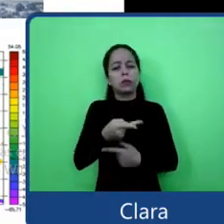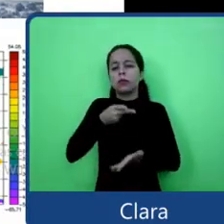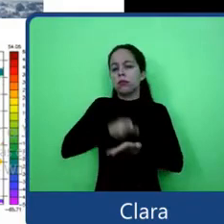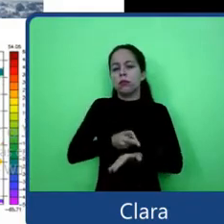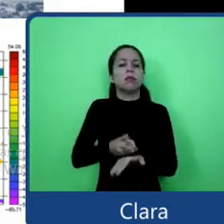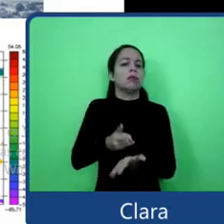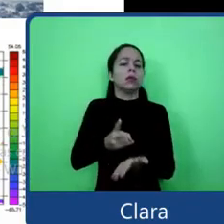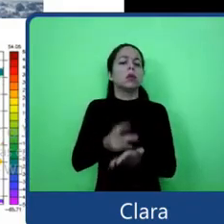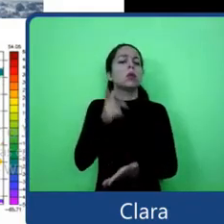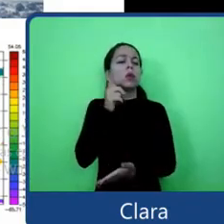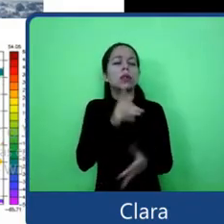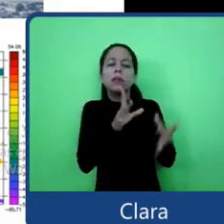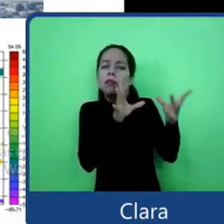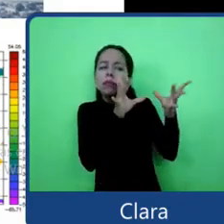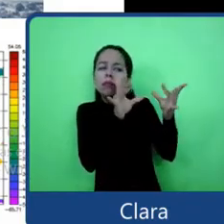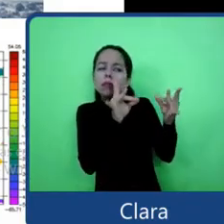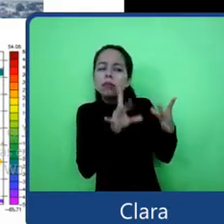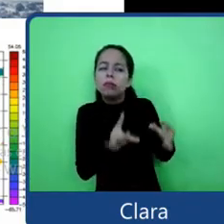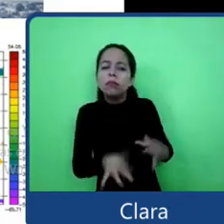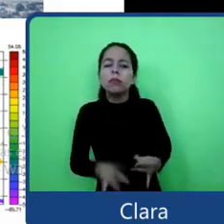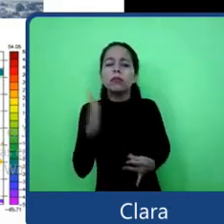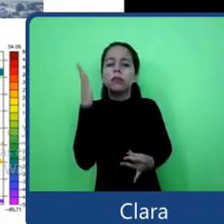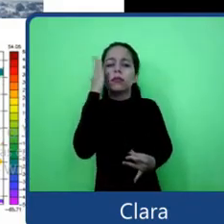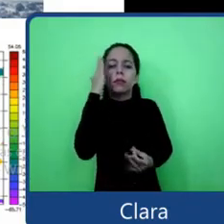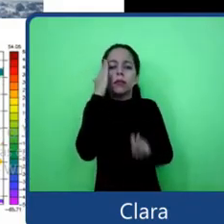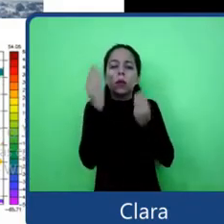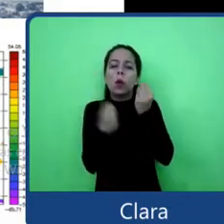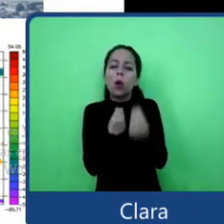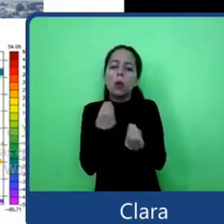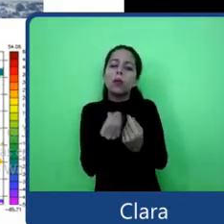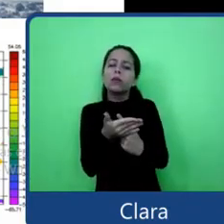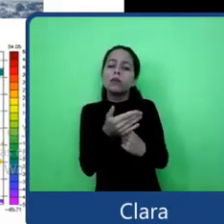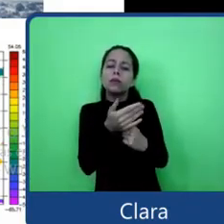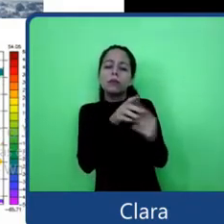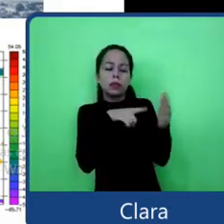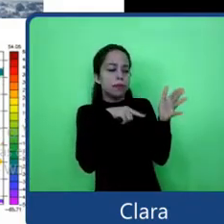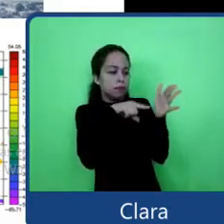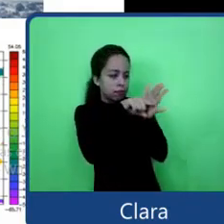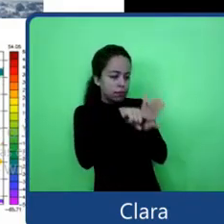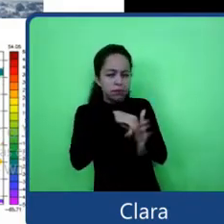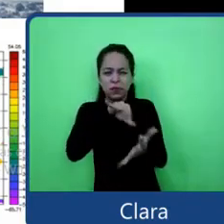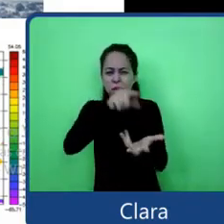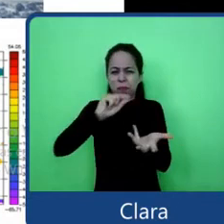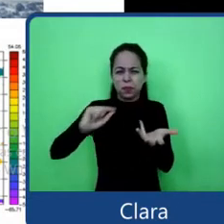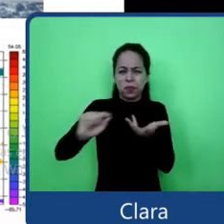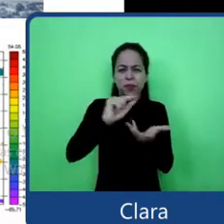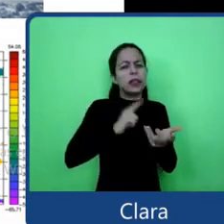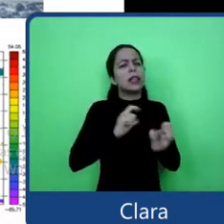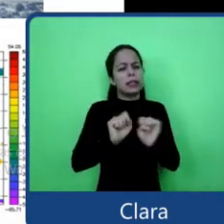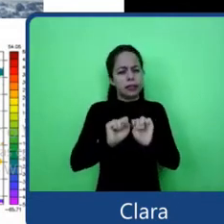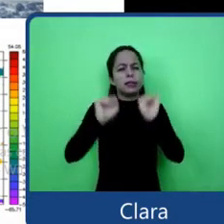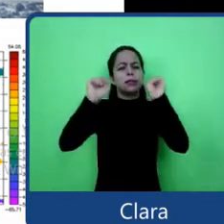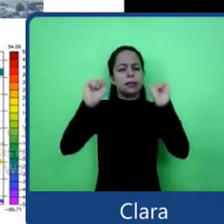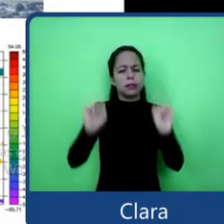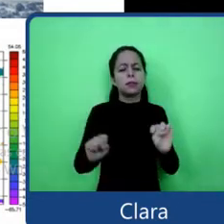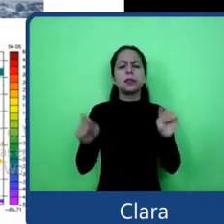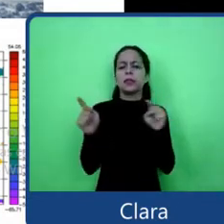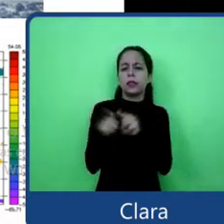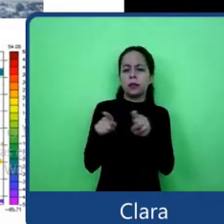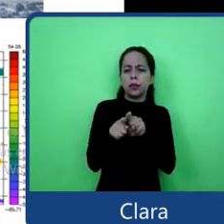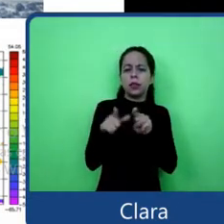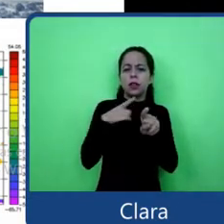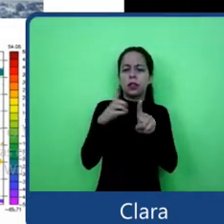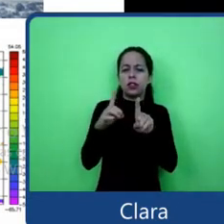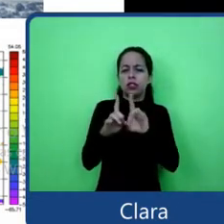e acurada, né? Então a gente tem estações meteorológicas espalhadas pelo planeta inteiro, a gente tem sensoramento remoto e a gente tem também as ferramentas